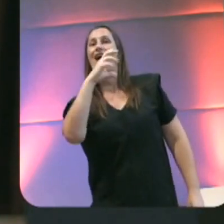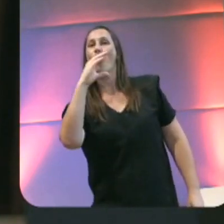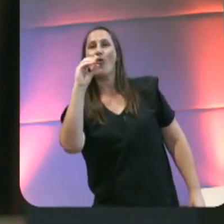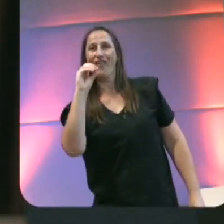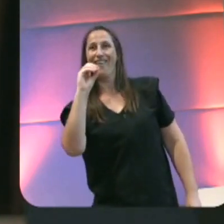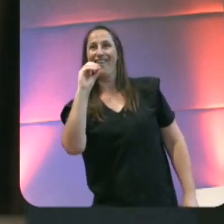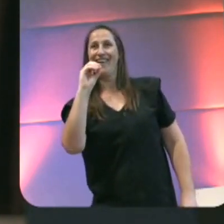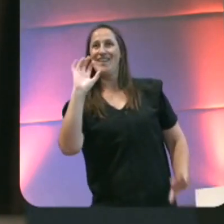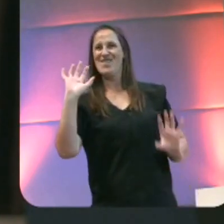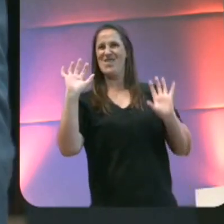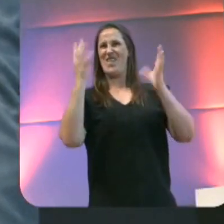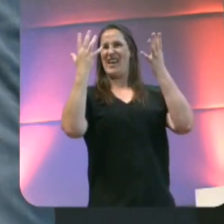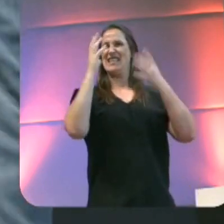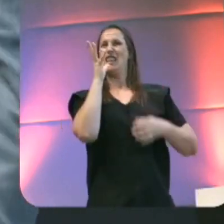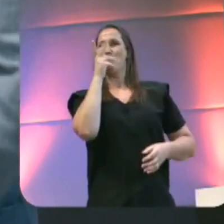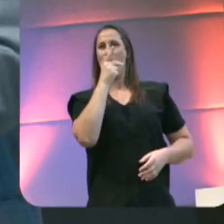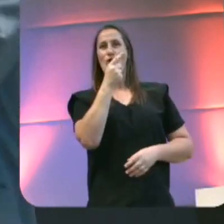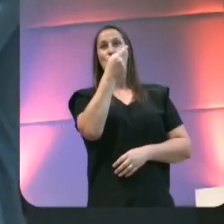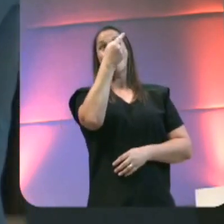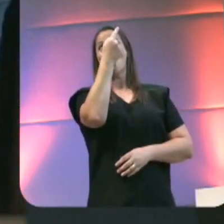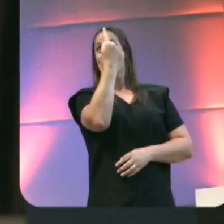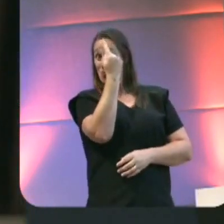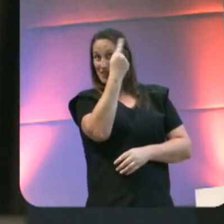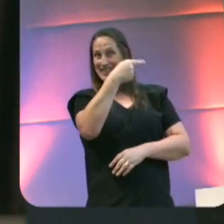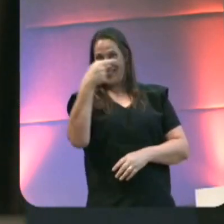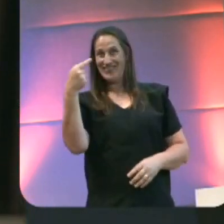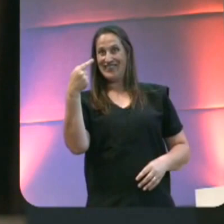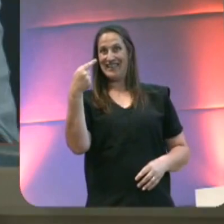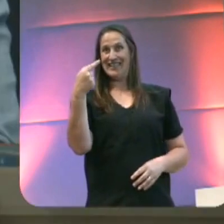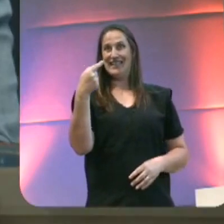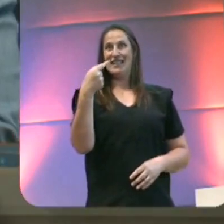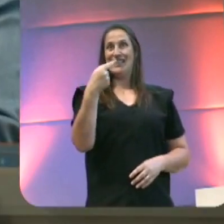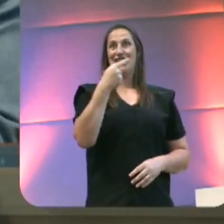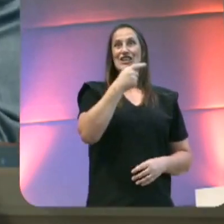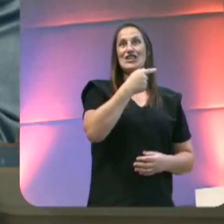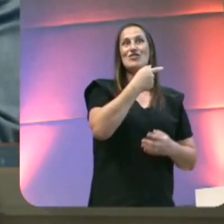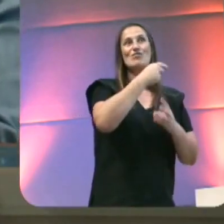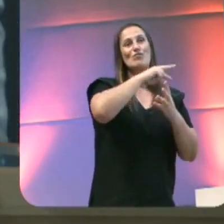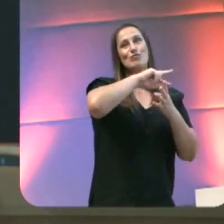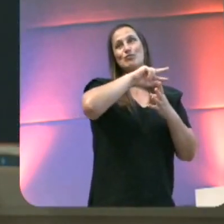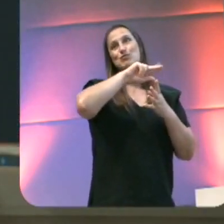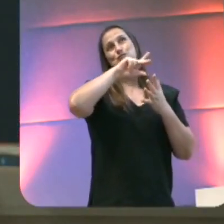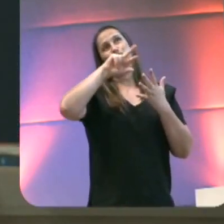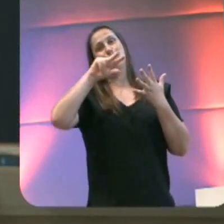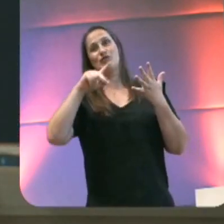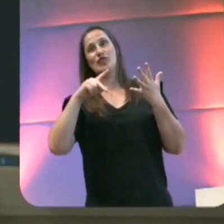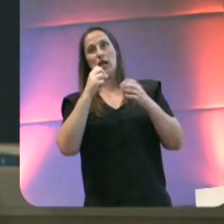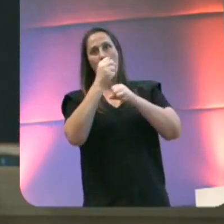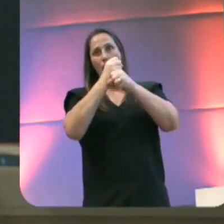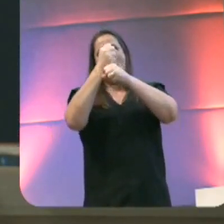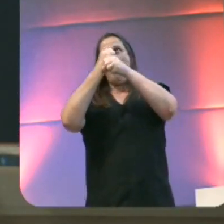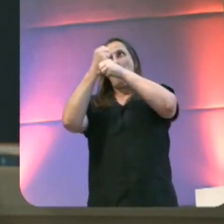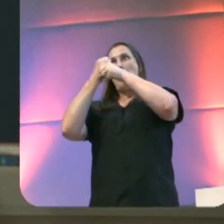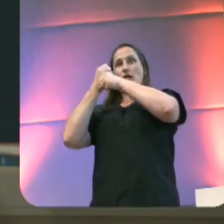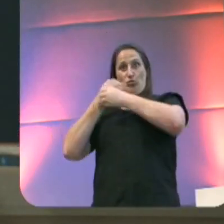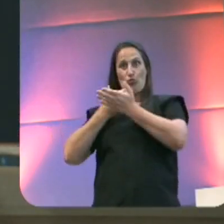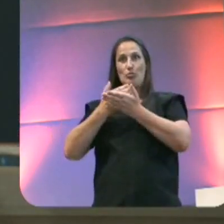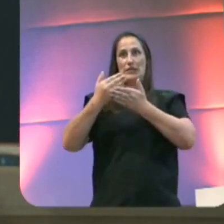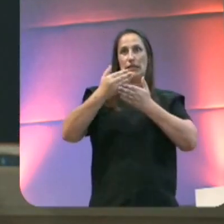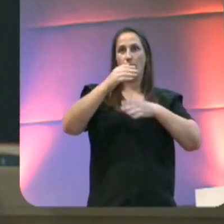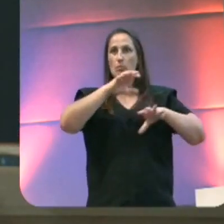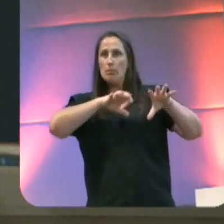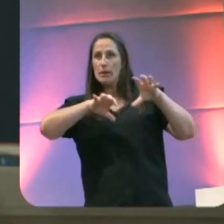semana. E o casamento tinha vários estágios. Ele começava muitos anos antes, quando